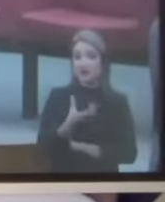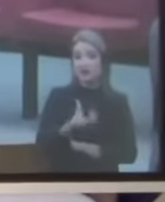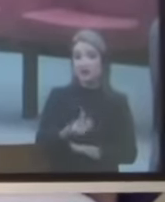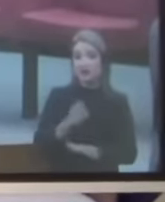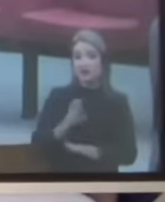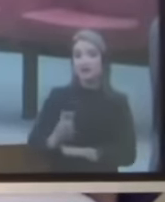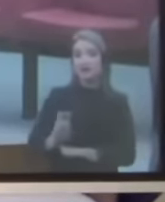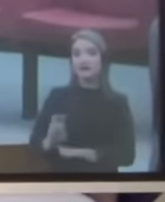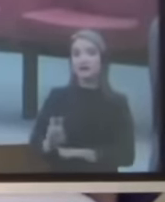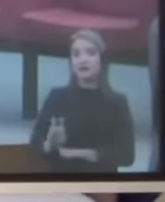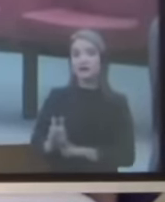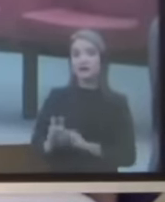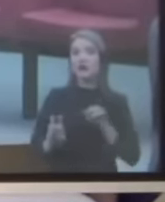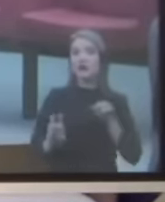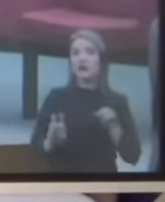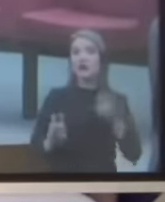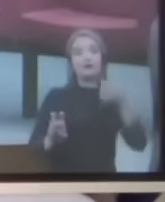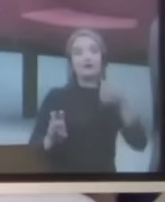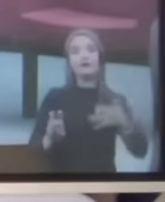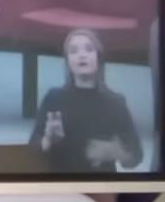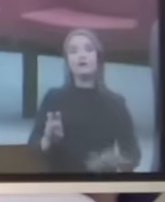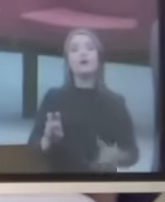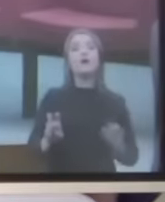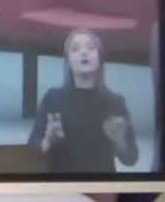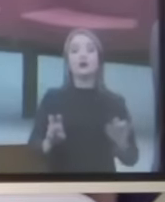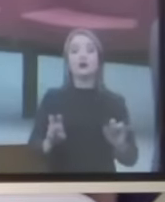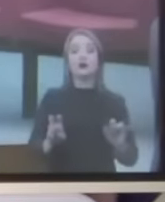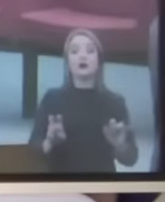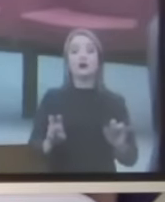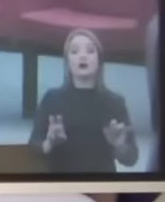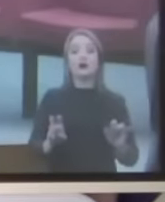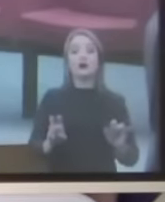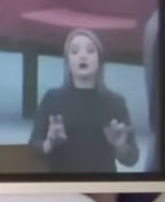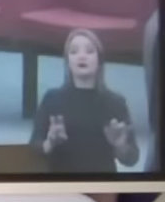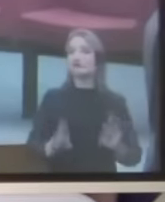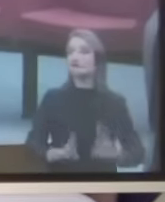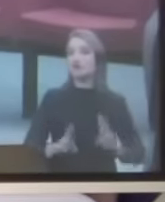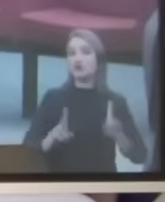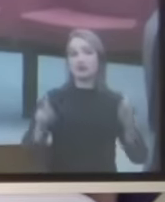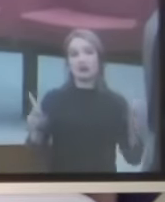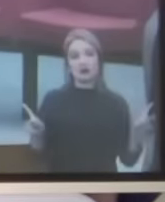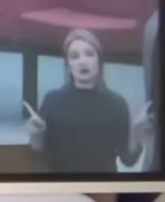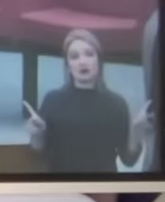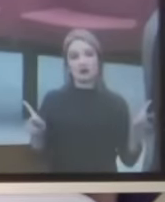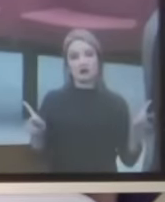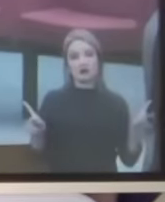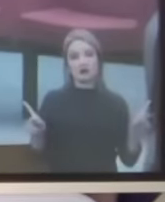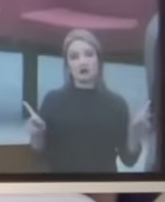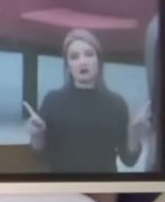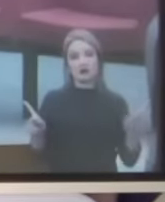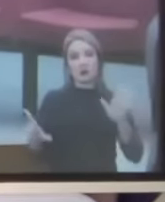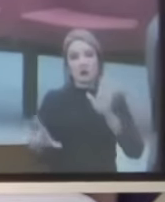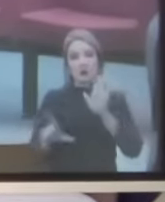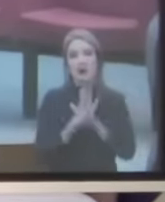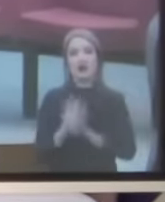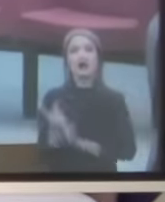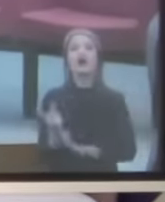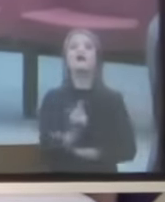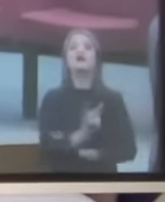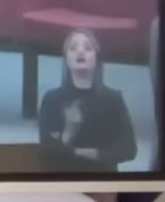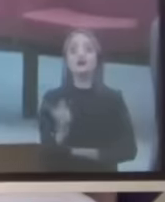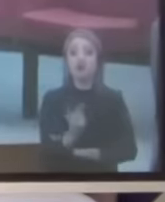14.365, ela expressamente regulou a matéria de forma diferente. Ambas as leis tratam